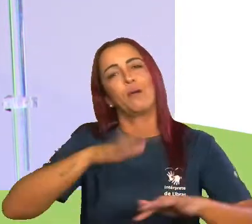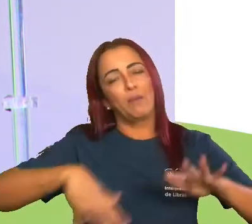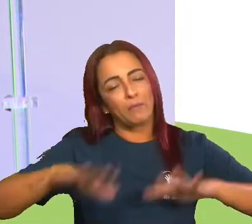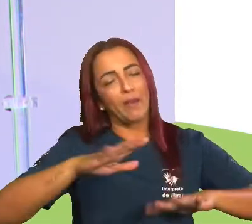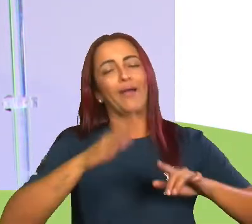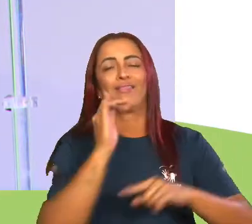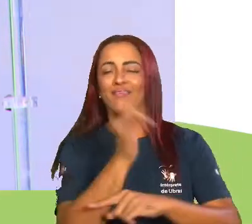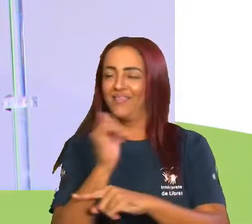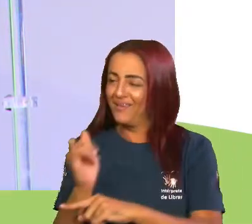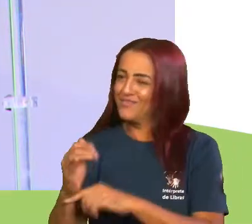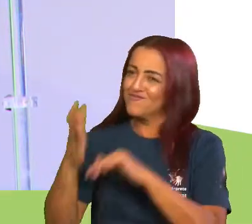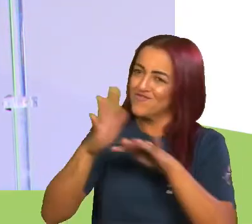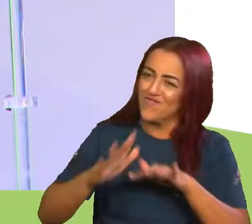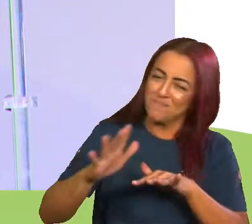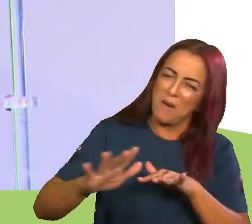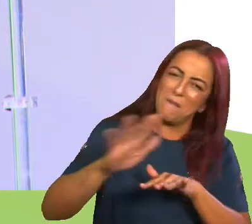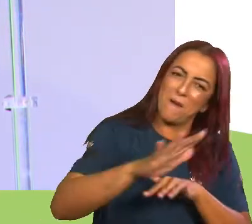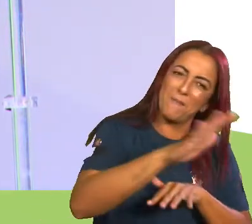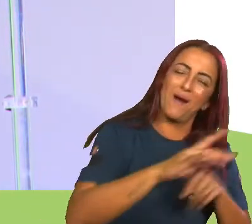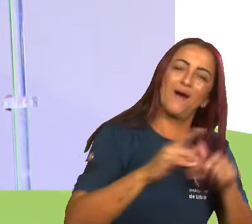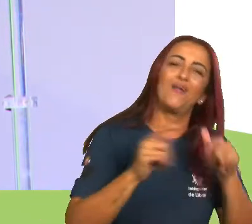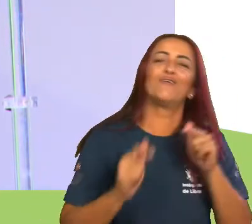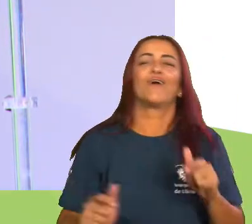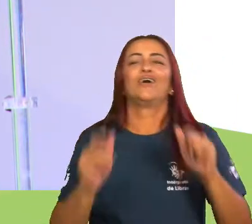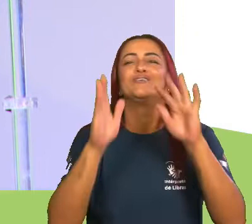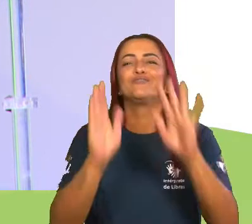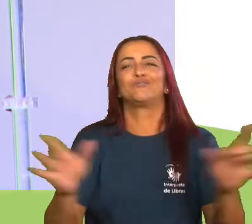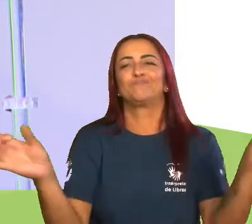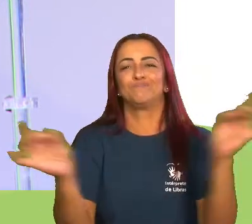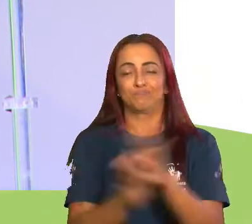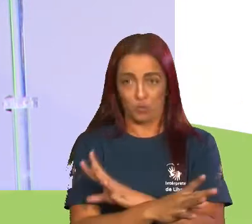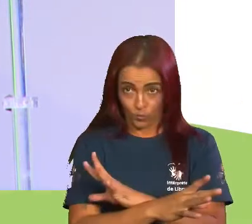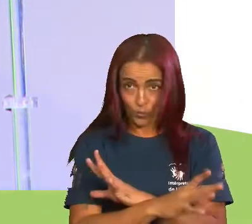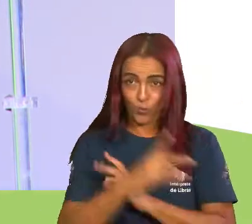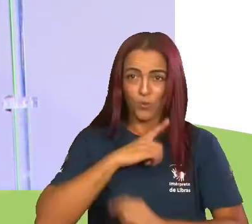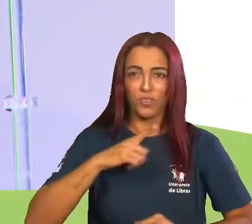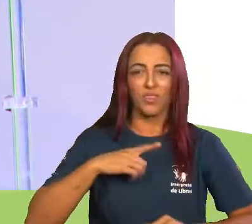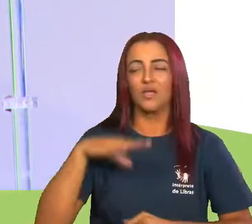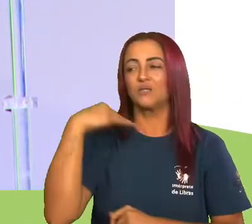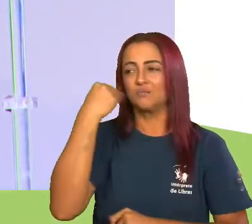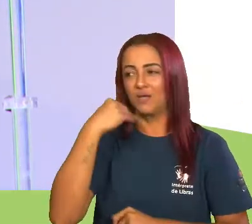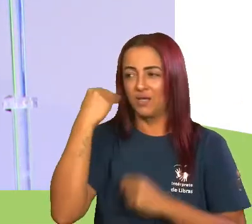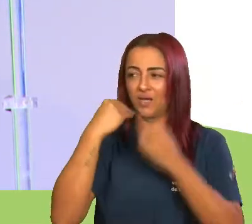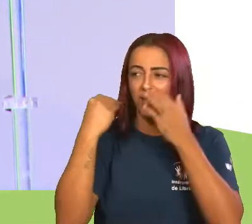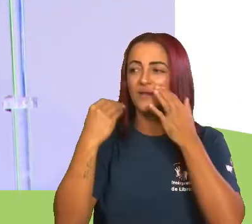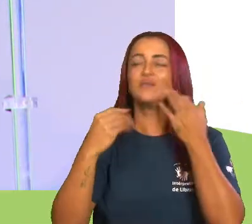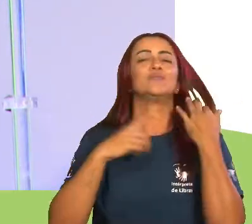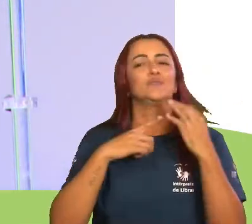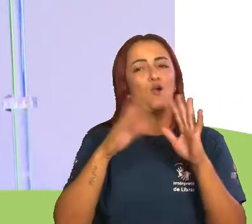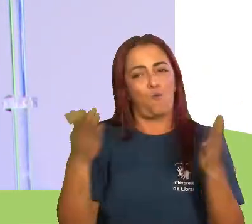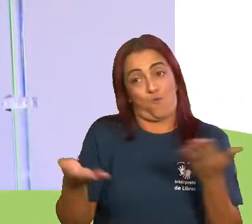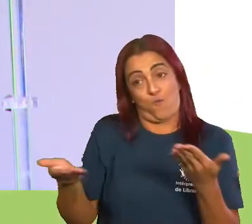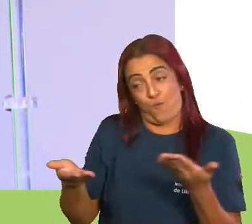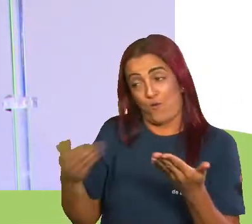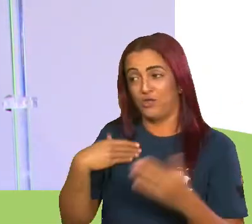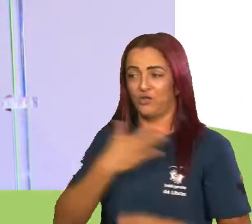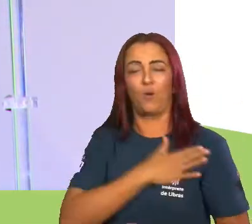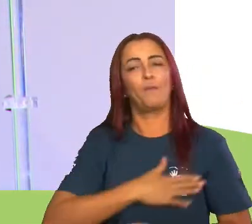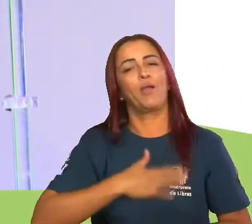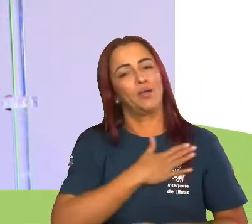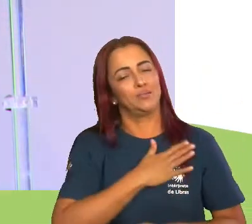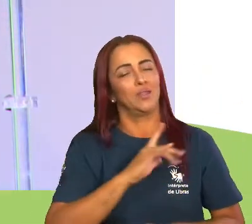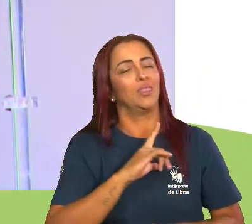mas narra também todos os lugares que nós estamos. Eu já fiz essa experiência com ele aqui hoje. É um prazer estar